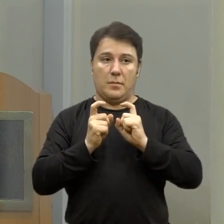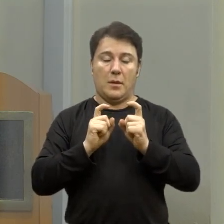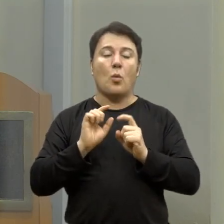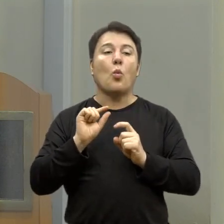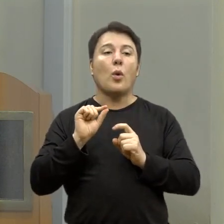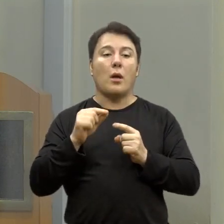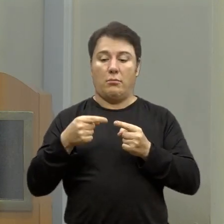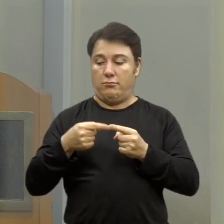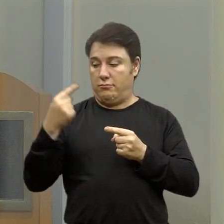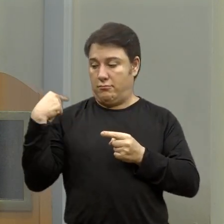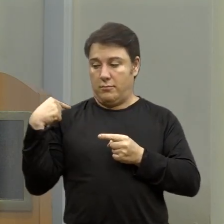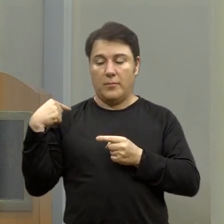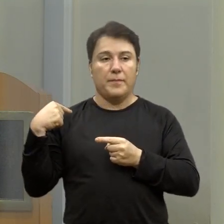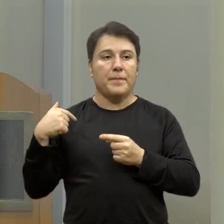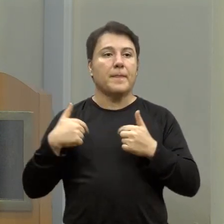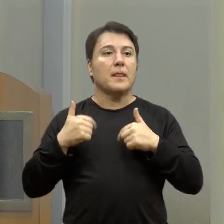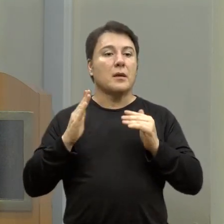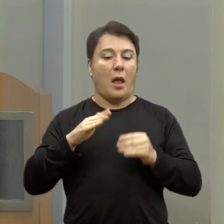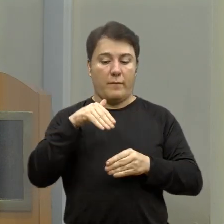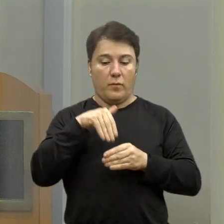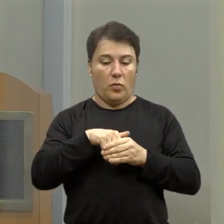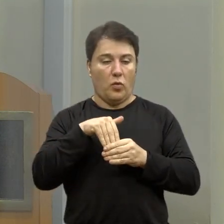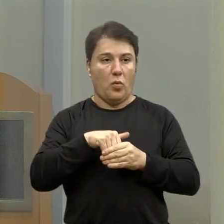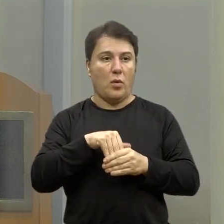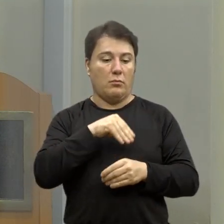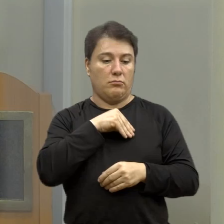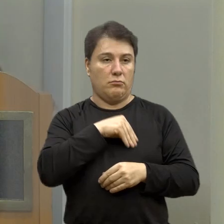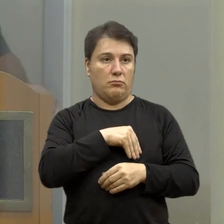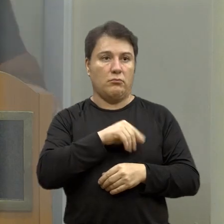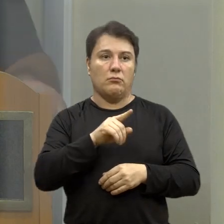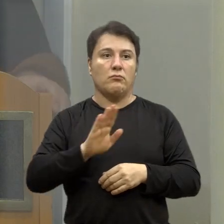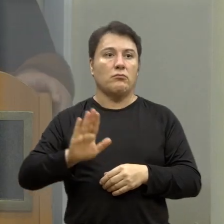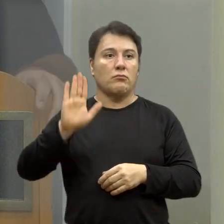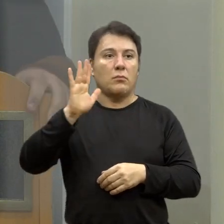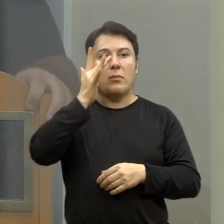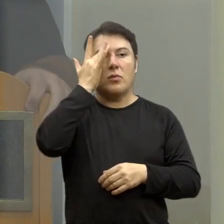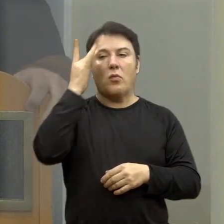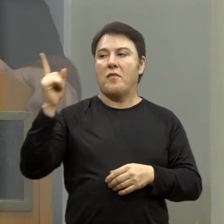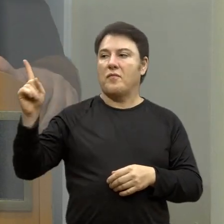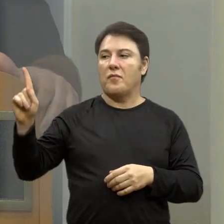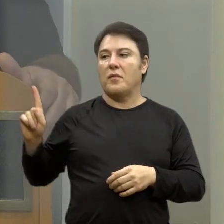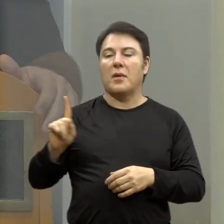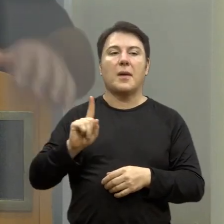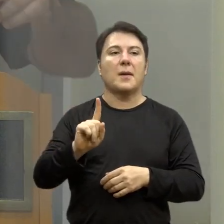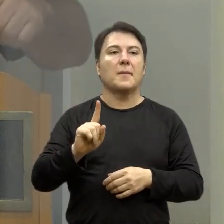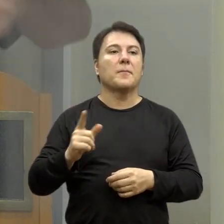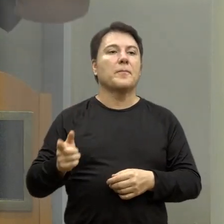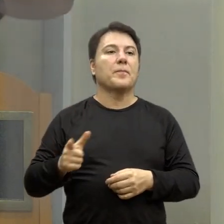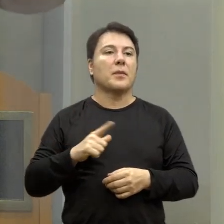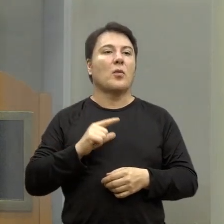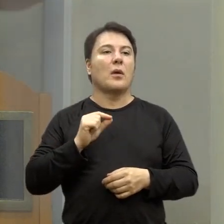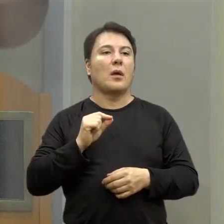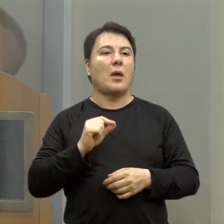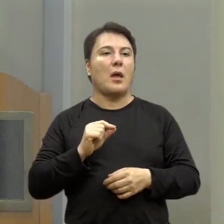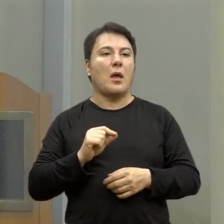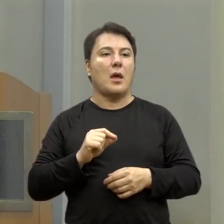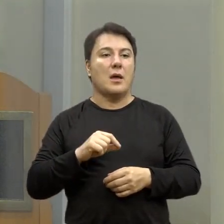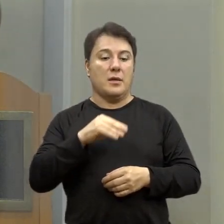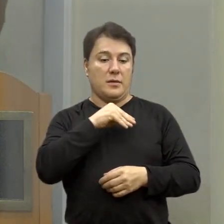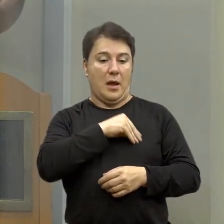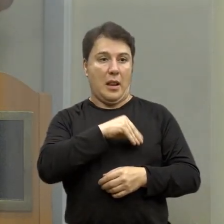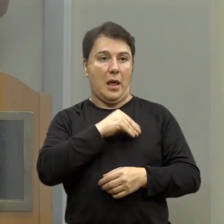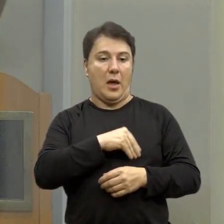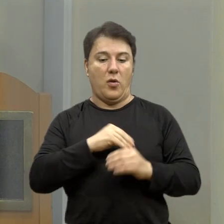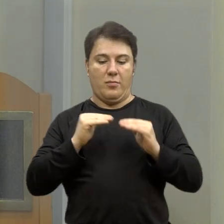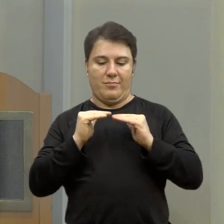semana passada, quando a gente votou o aumento, todo mundo subiu aqui e disse: o piso será aumentado,